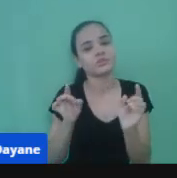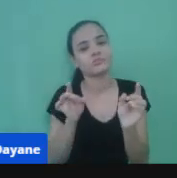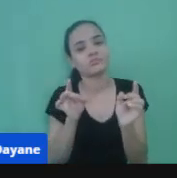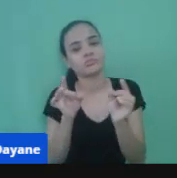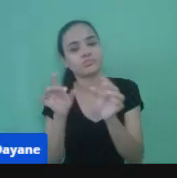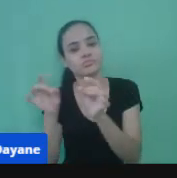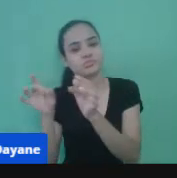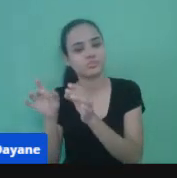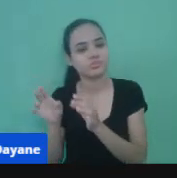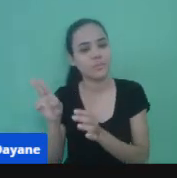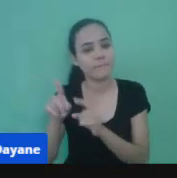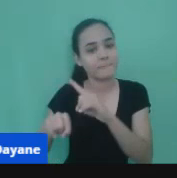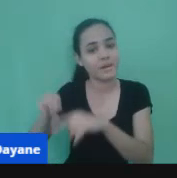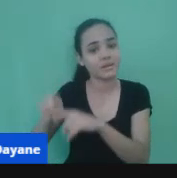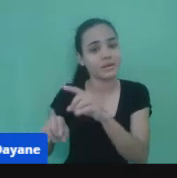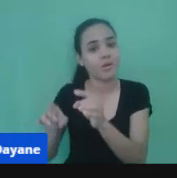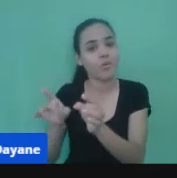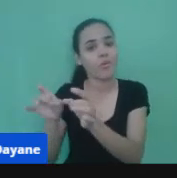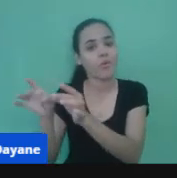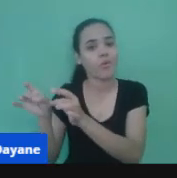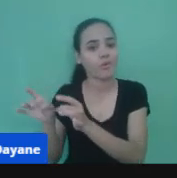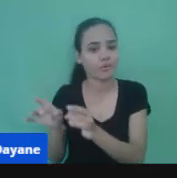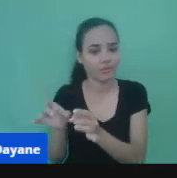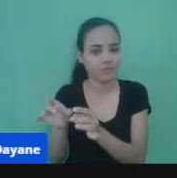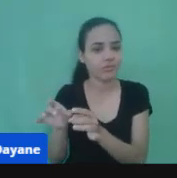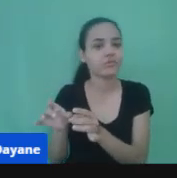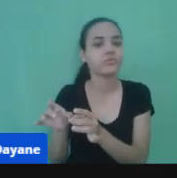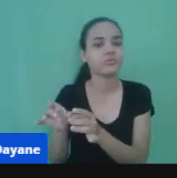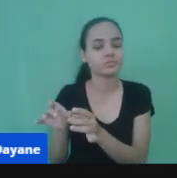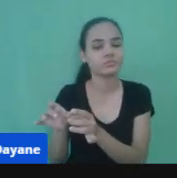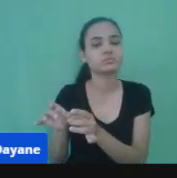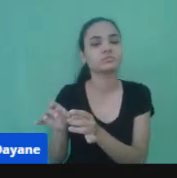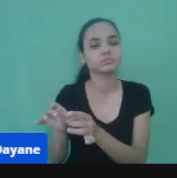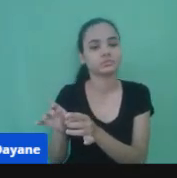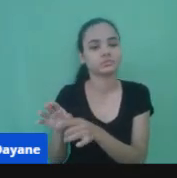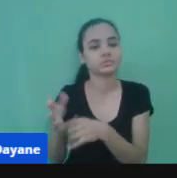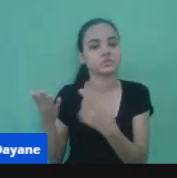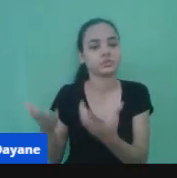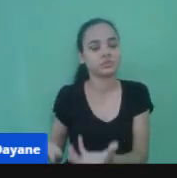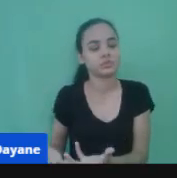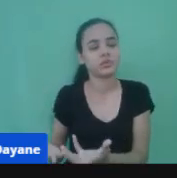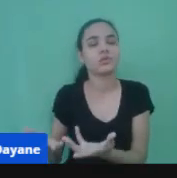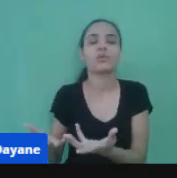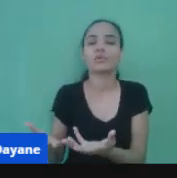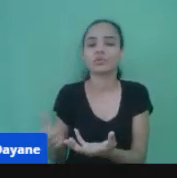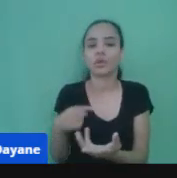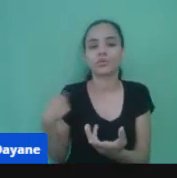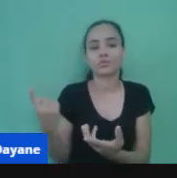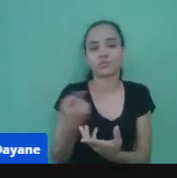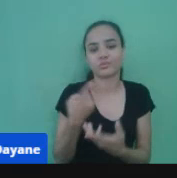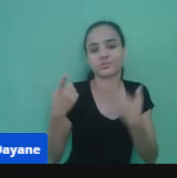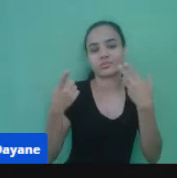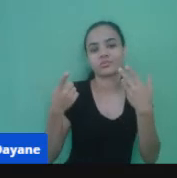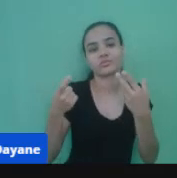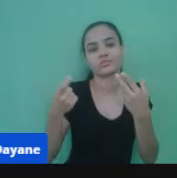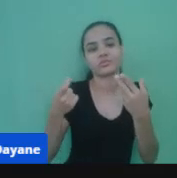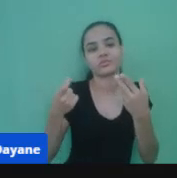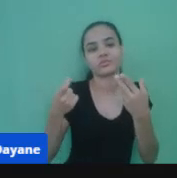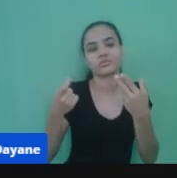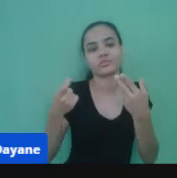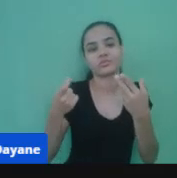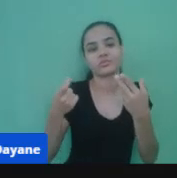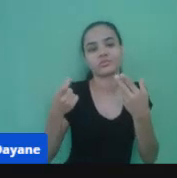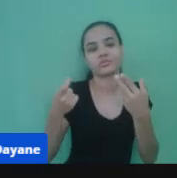o assunto, porque quando a gente estiver falando aqui de cinema, de audiovisual, por